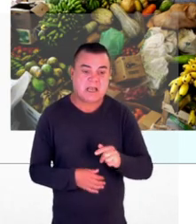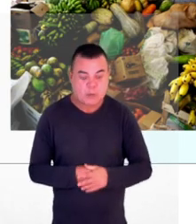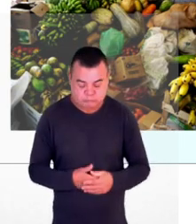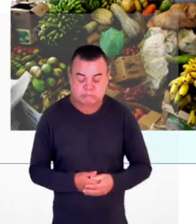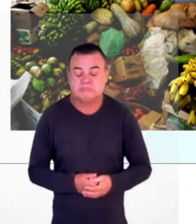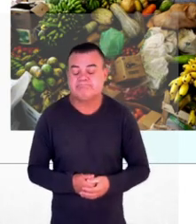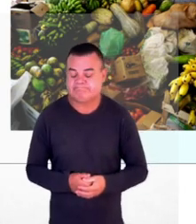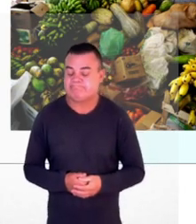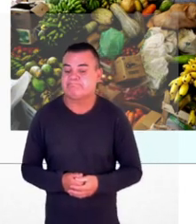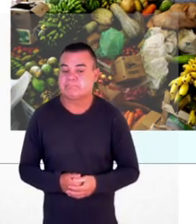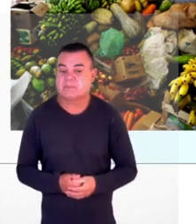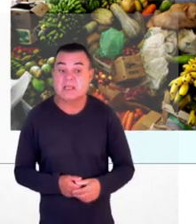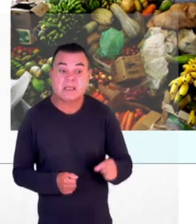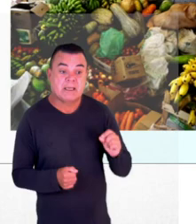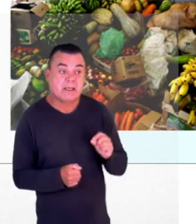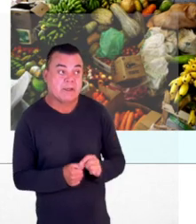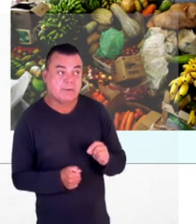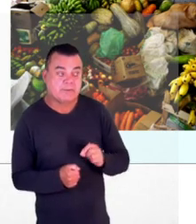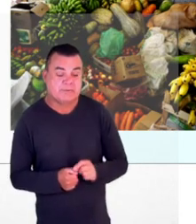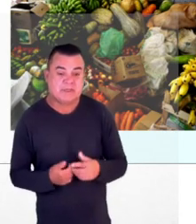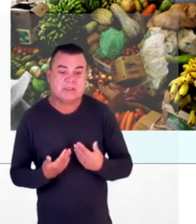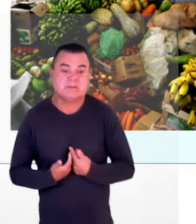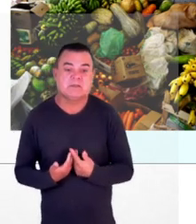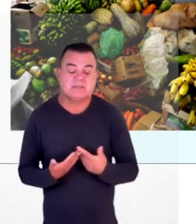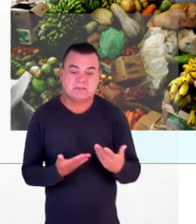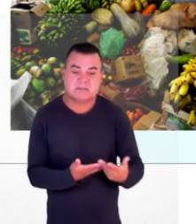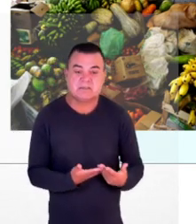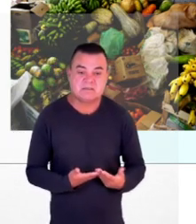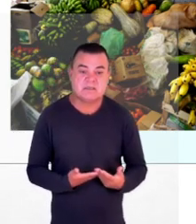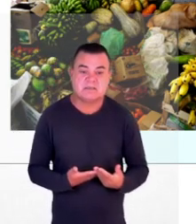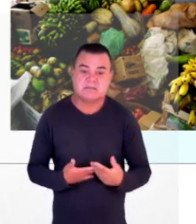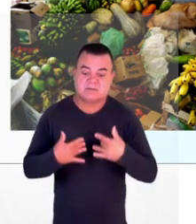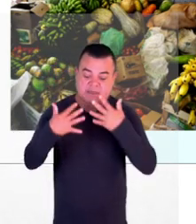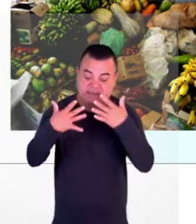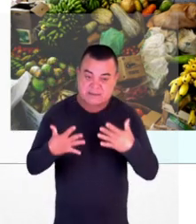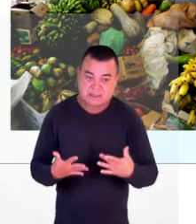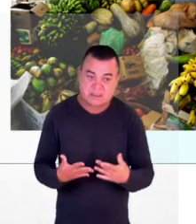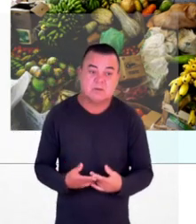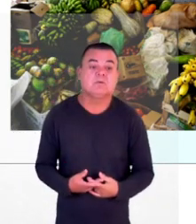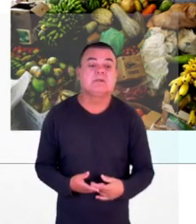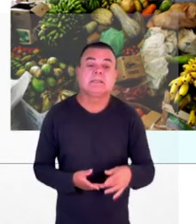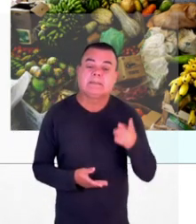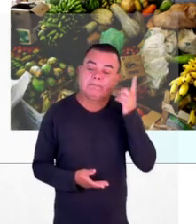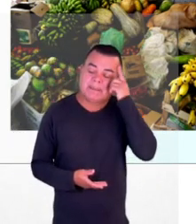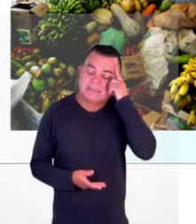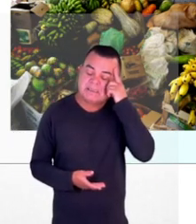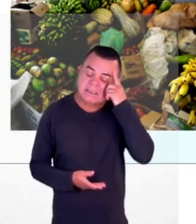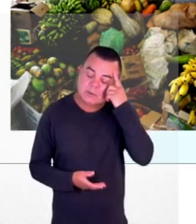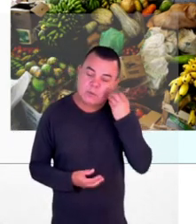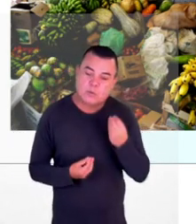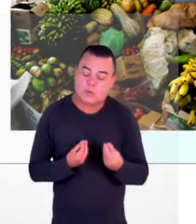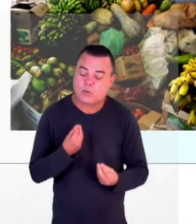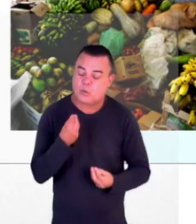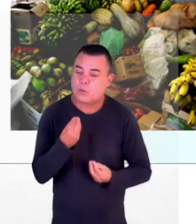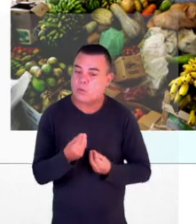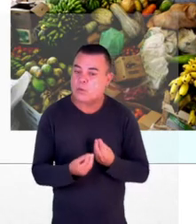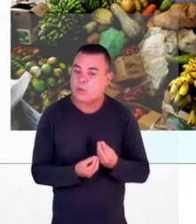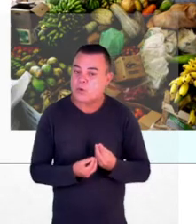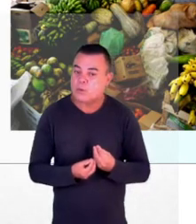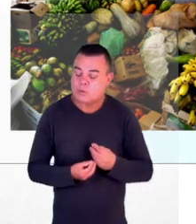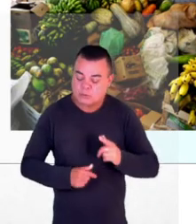eh feitas feitas essas considerações iniciais né e pensando em como eh o